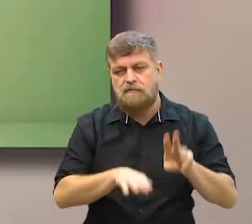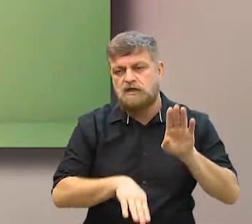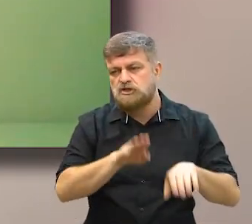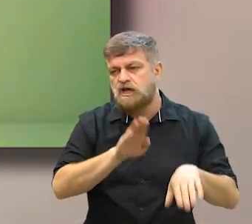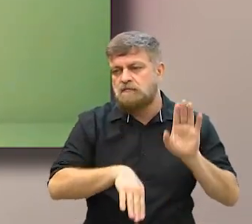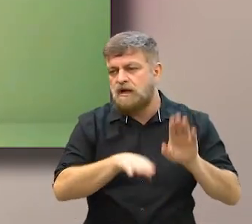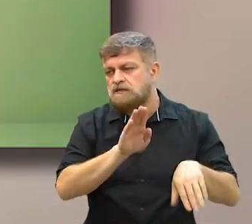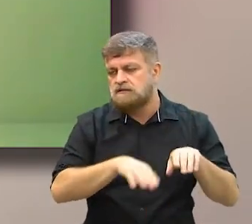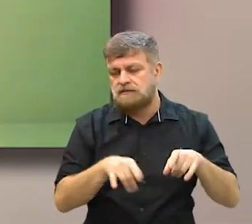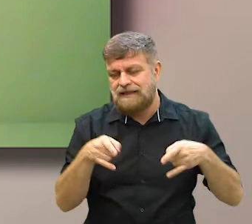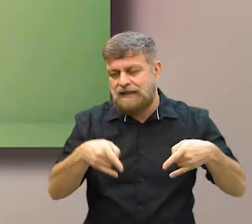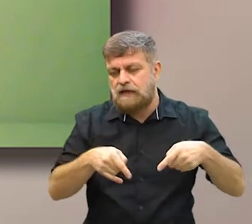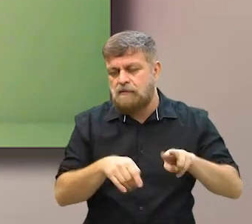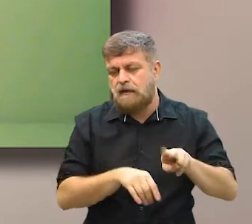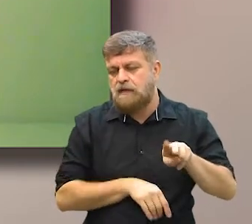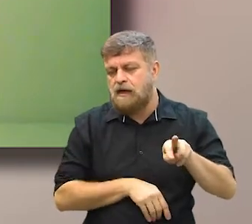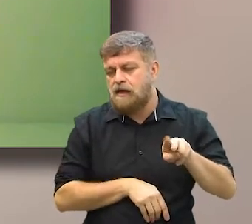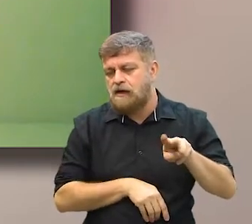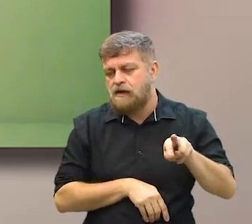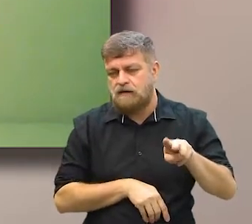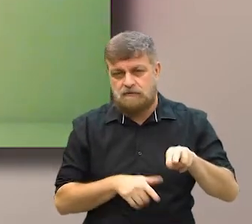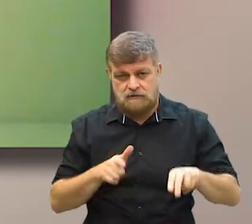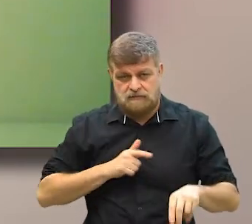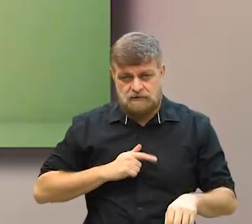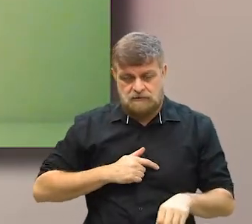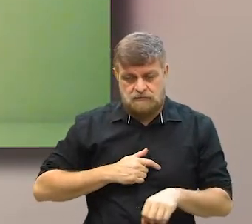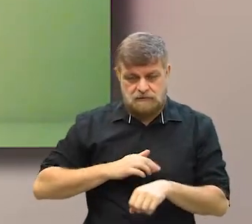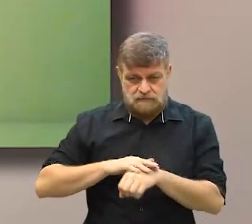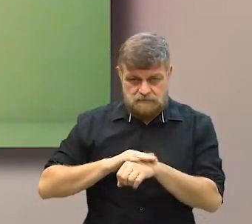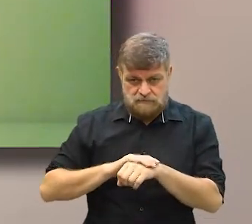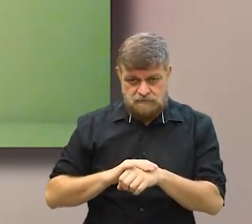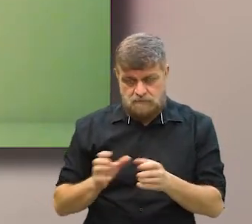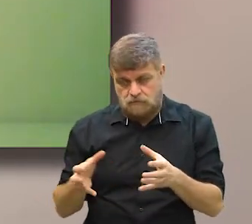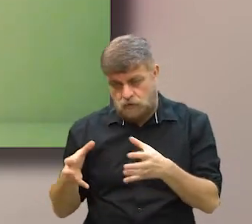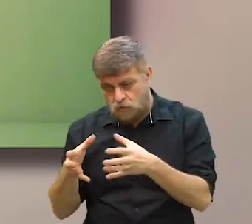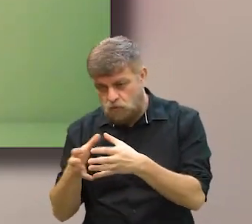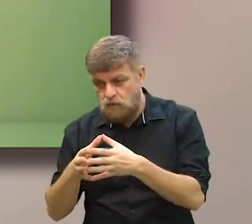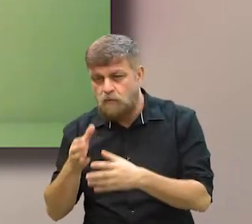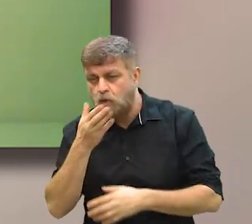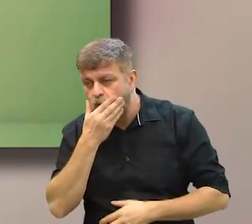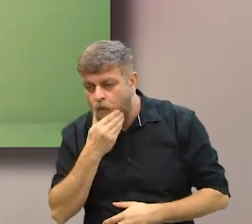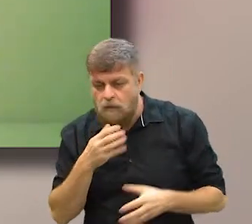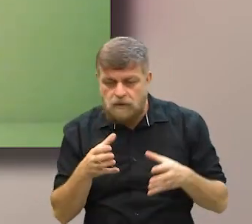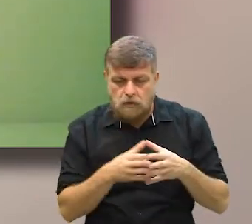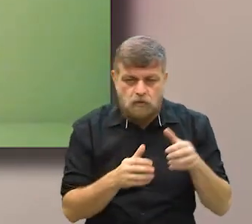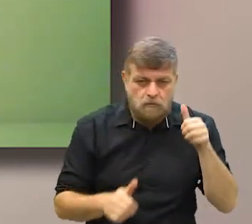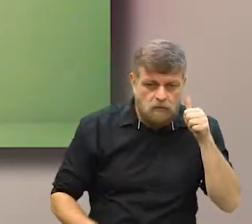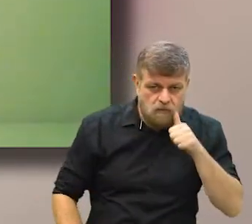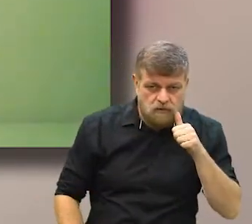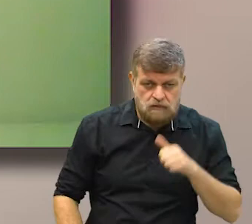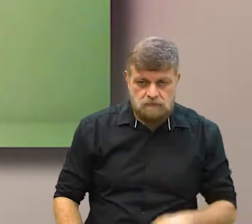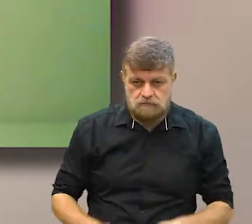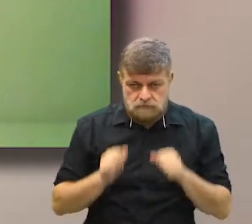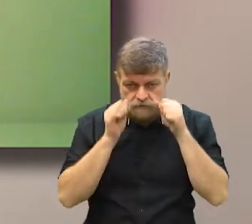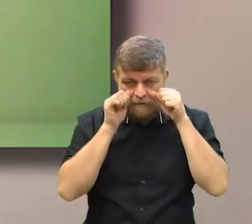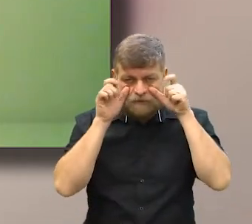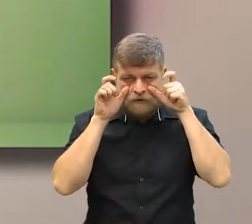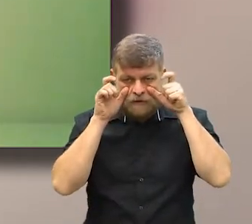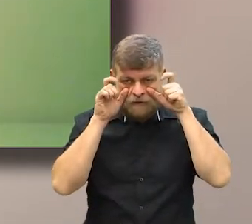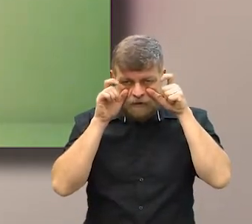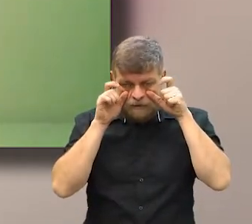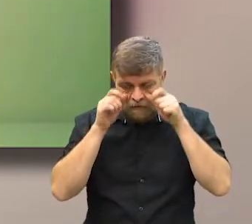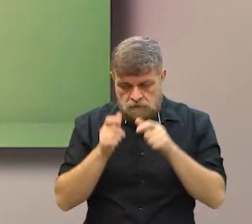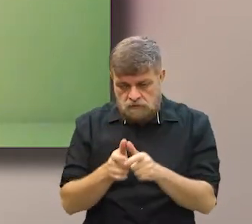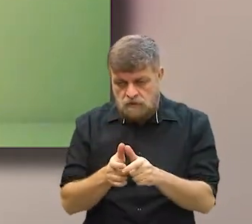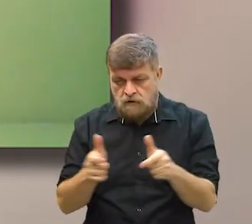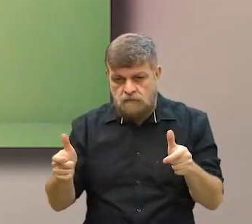dessa, existe uma diferença se atinge mais homem ou mais mulher. As insônias, por exemplo, elas